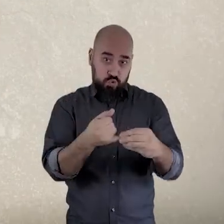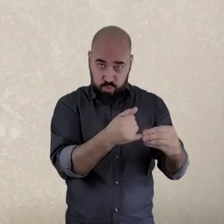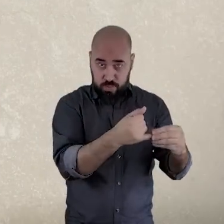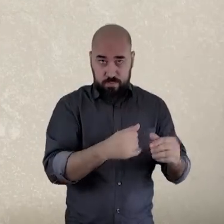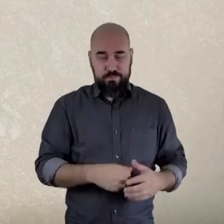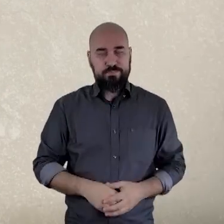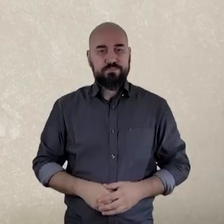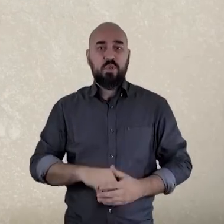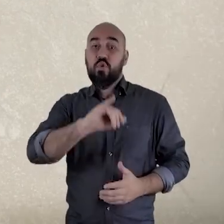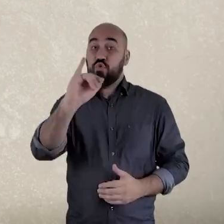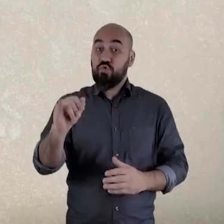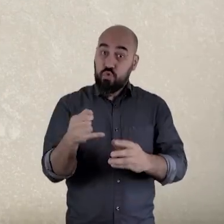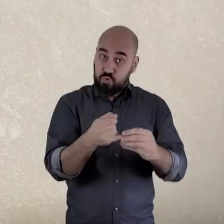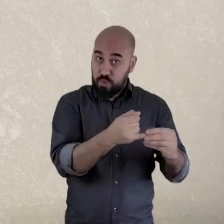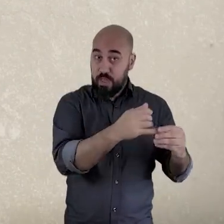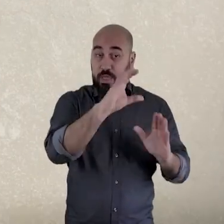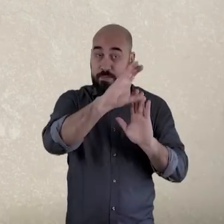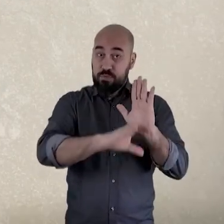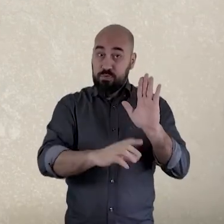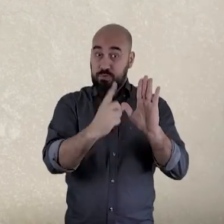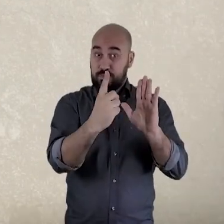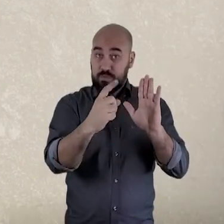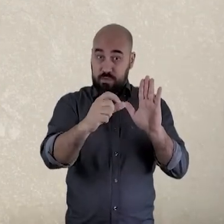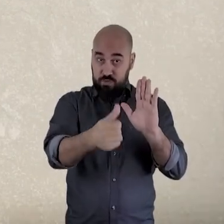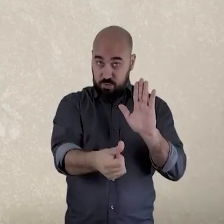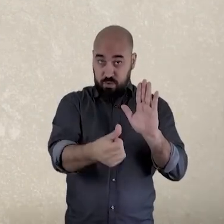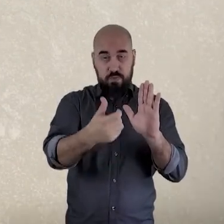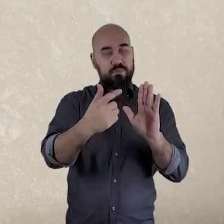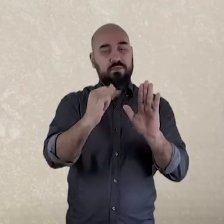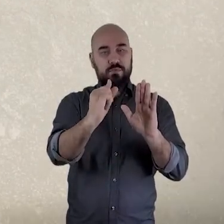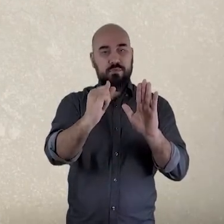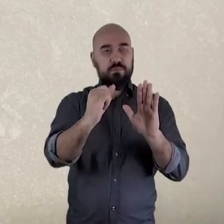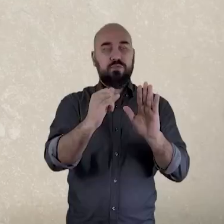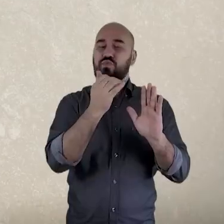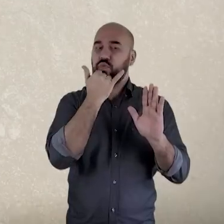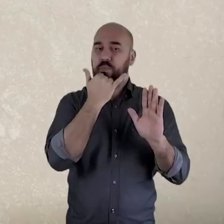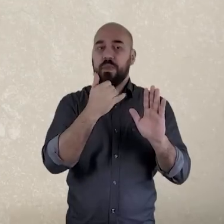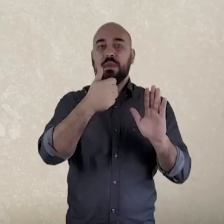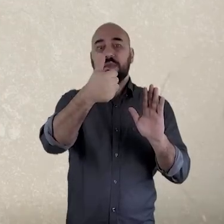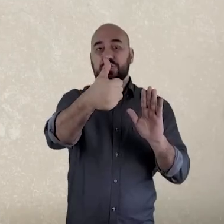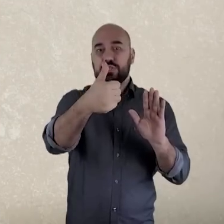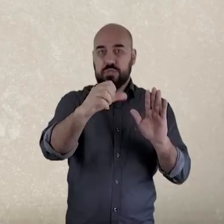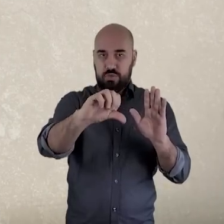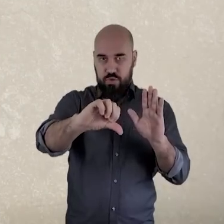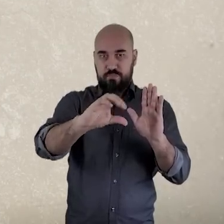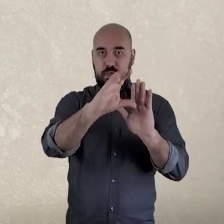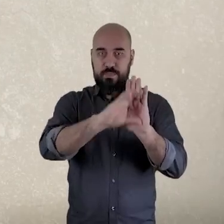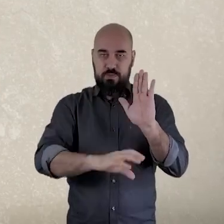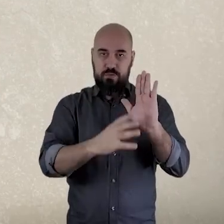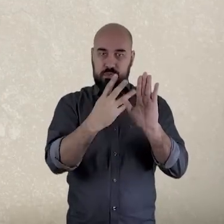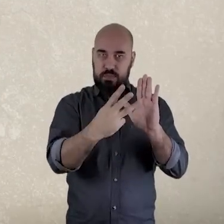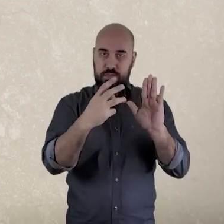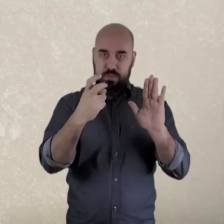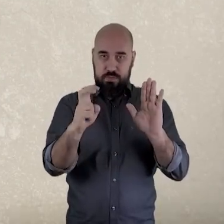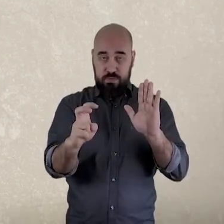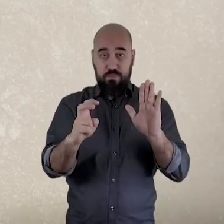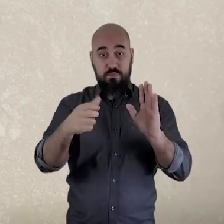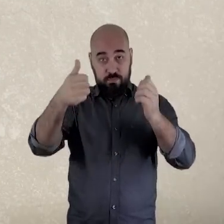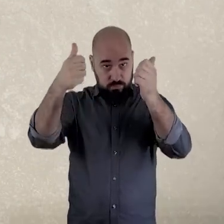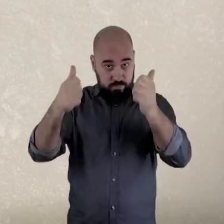Josué capítulo 19, versículo 35, fala das cidades fortificadas da herança de Naftali e